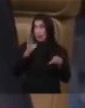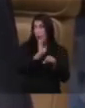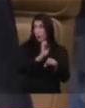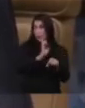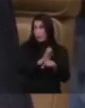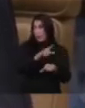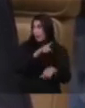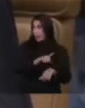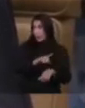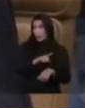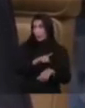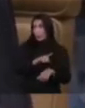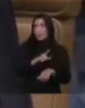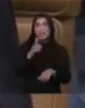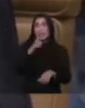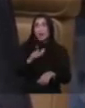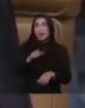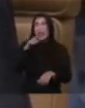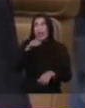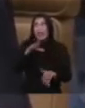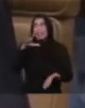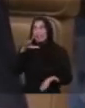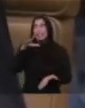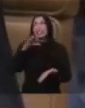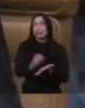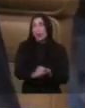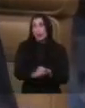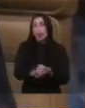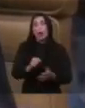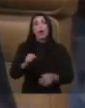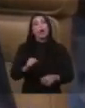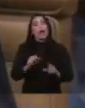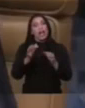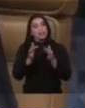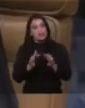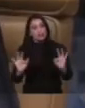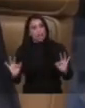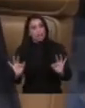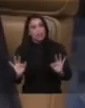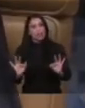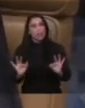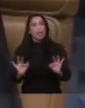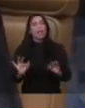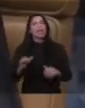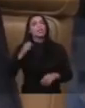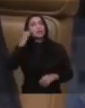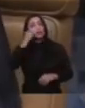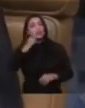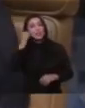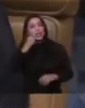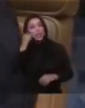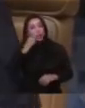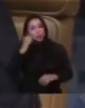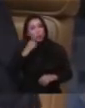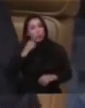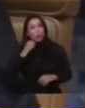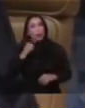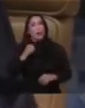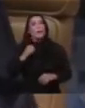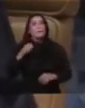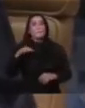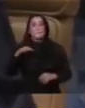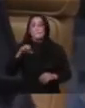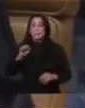não se ganha, se toma. Frase do senador Messias de Jesus, reportando-se ao tempo em que o voto não